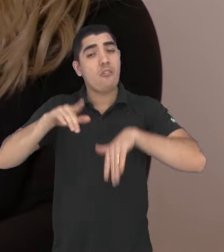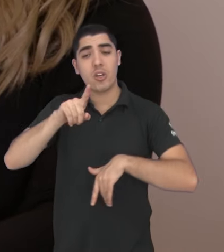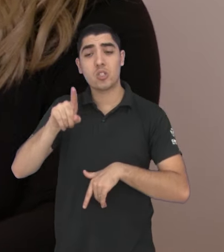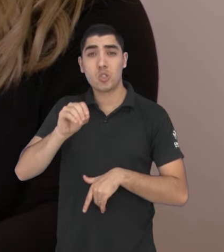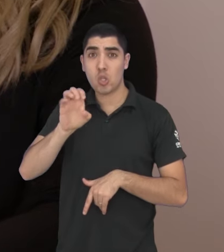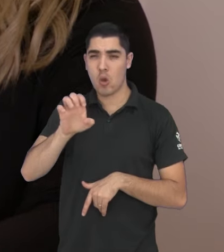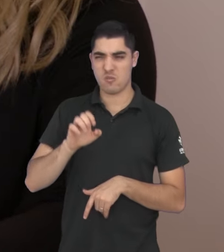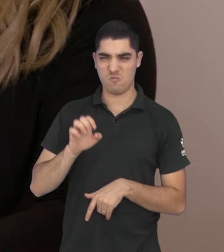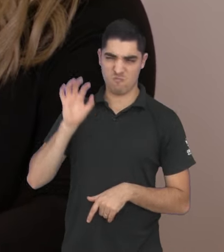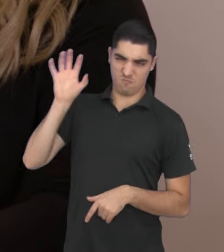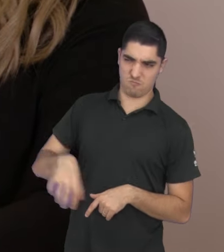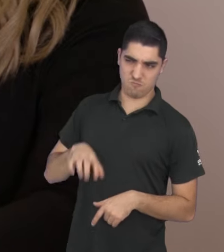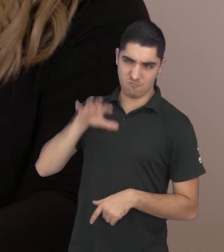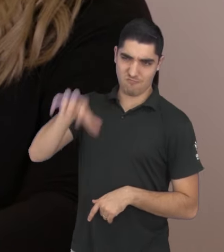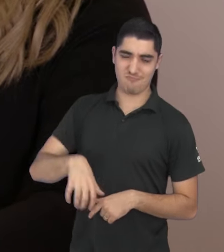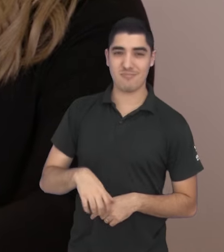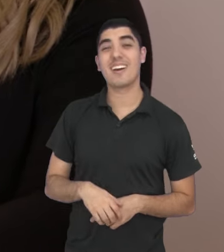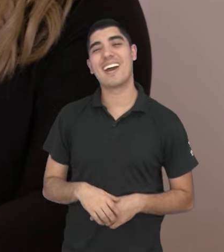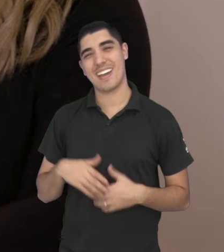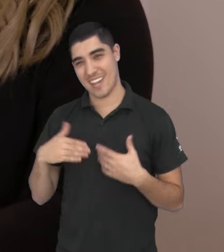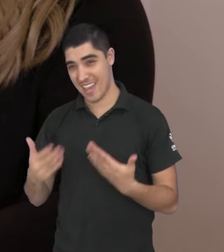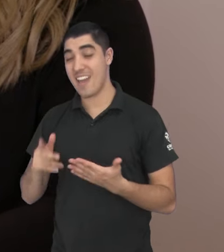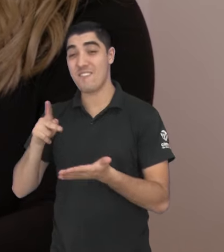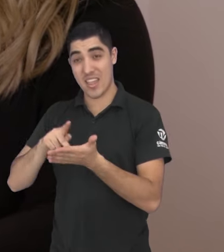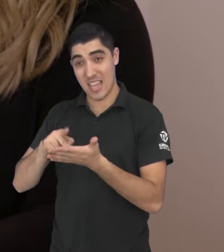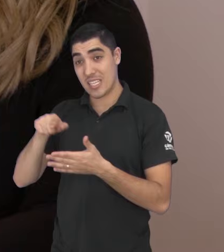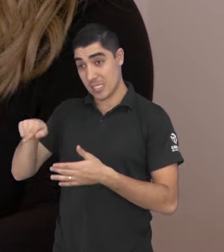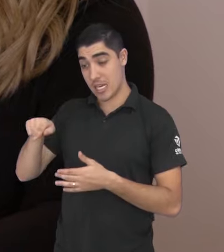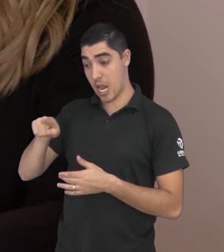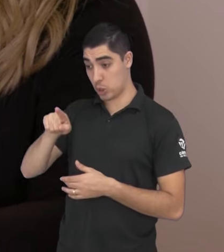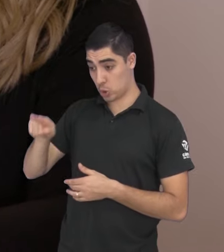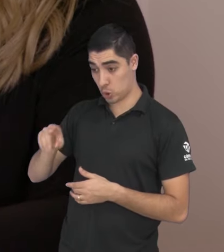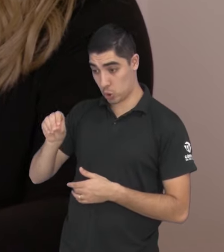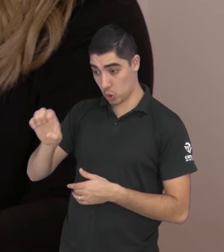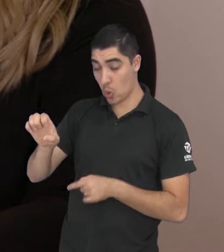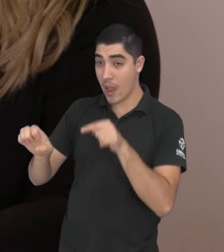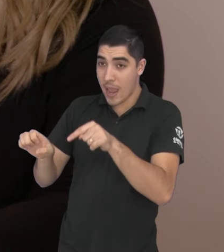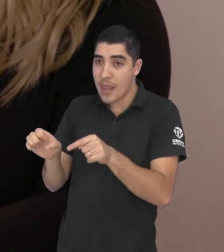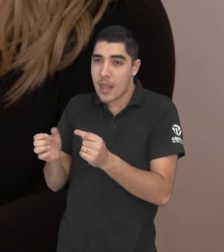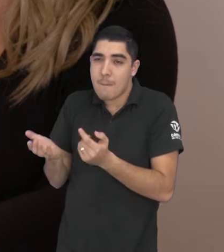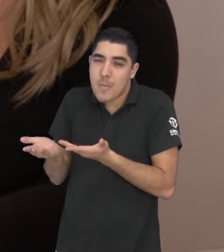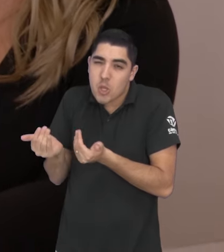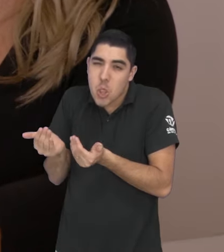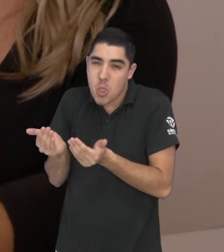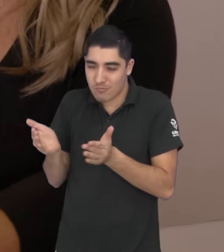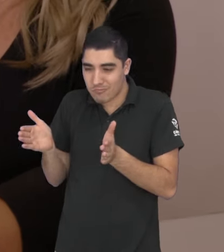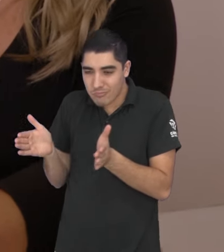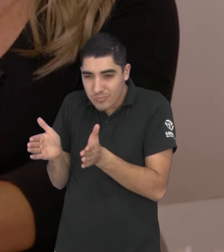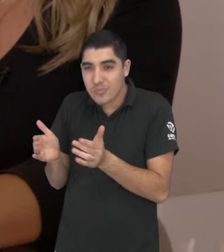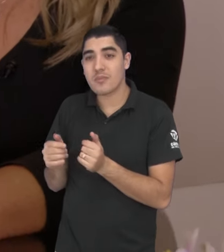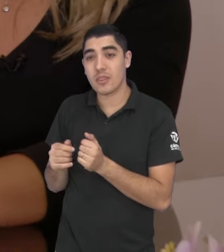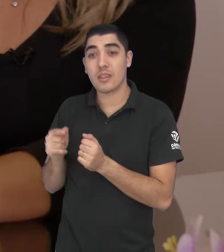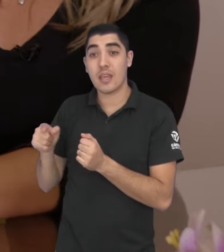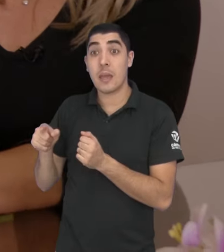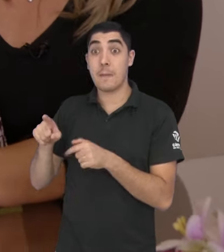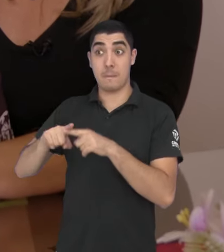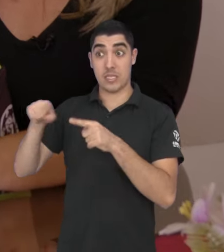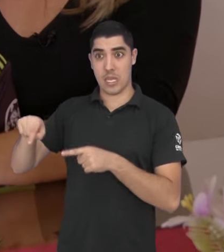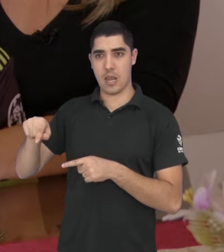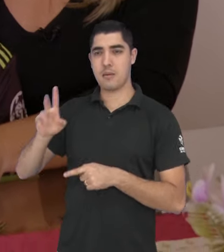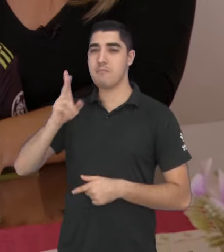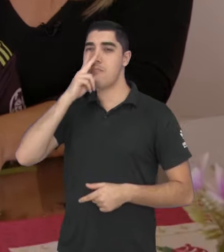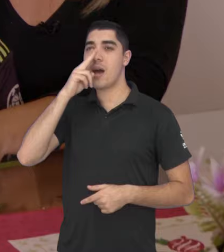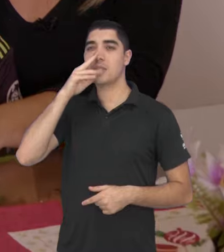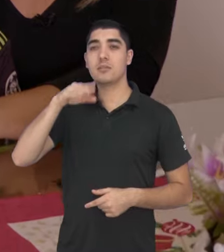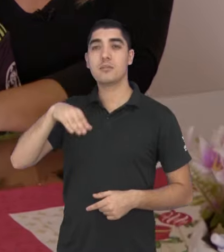É, quando a Zoe chegou, a Zoe é a que é a mais novinha, mas é a que manda mais. Sim.